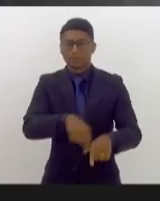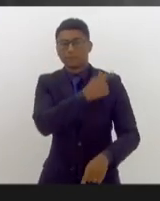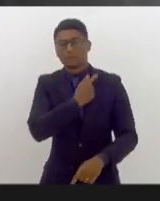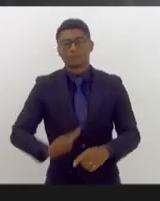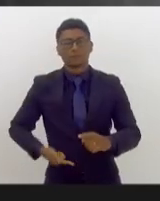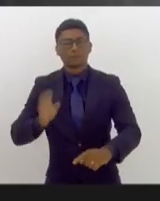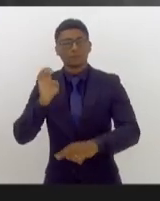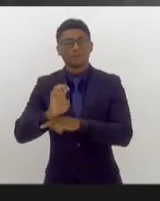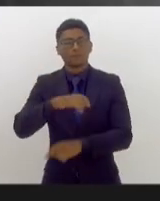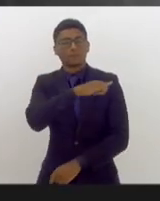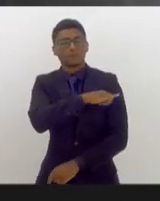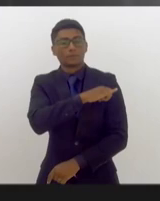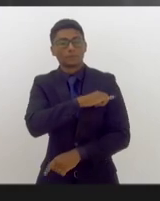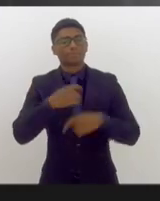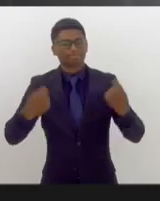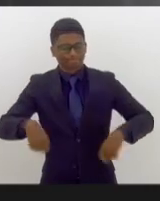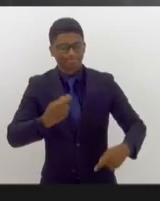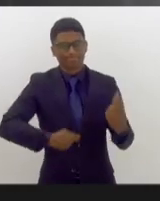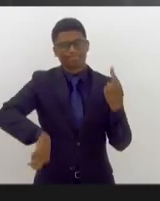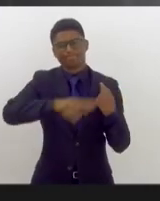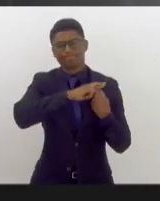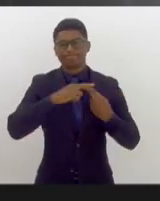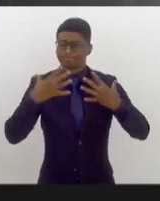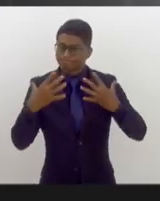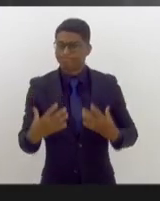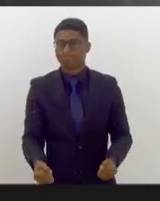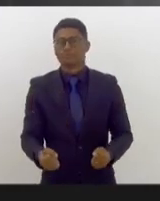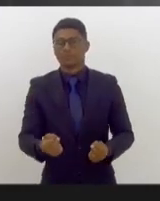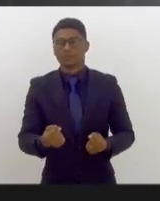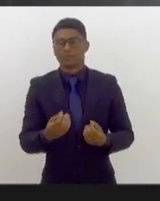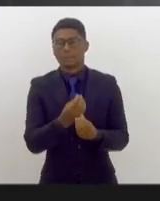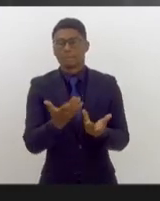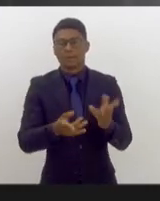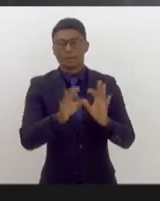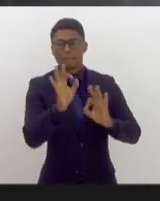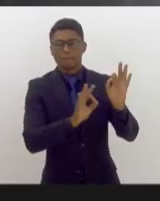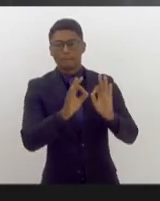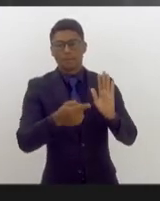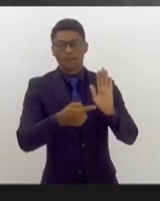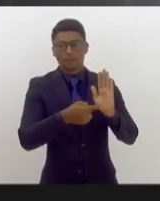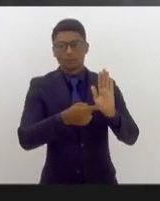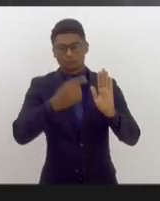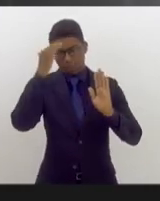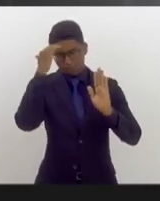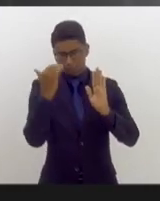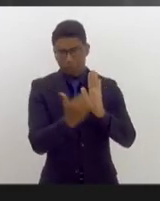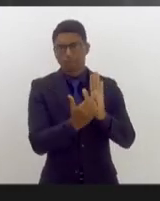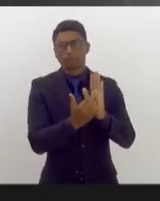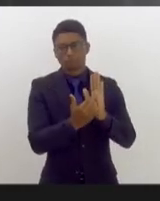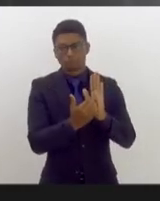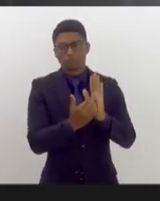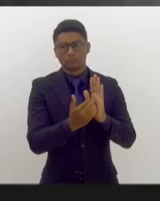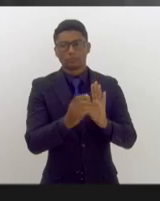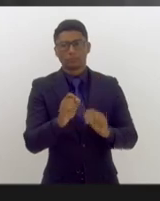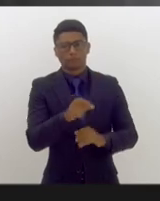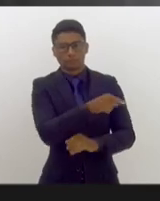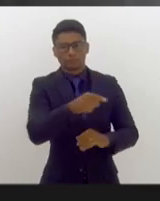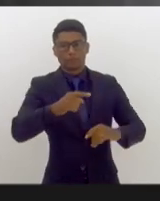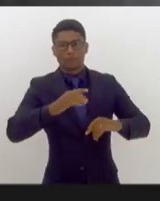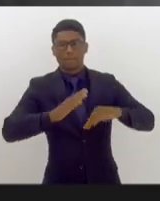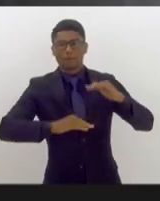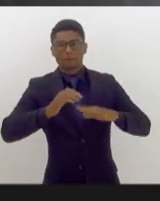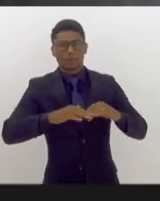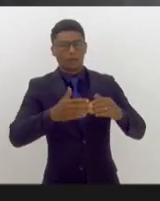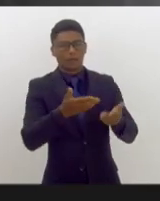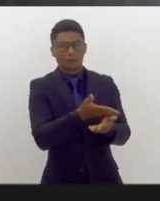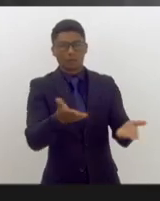a garantir o cumprimento do Plano Estadual de Educação, principalmente no que se refere à valorização dos profissionais e